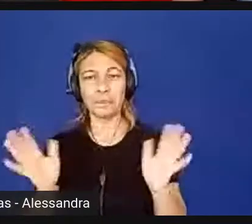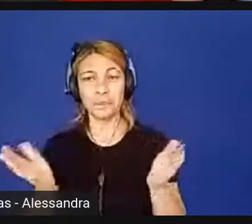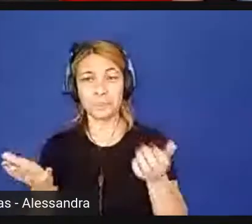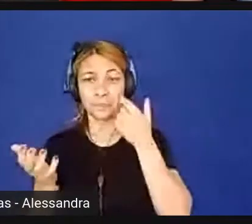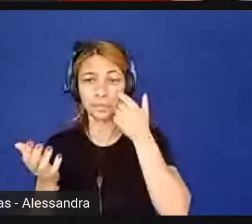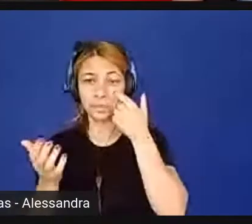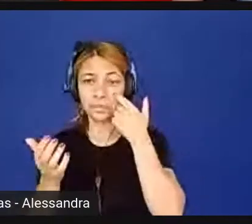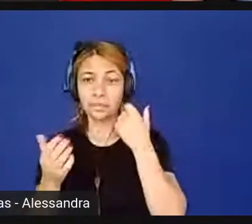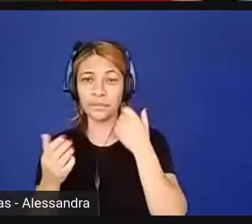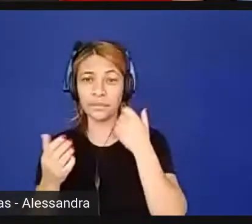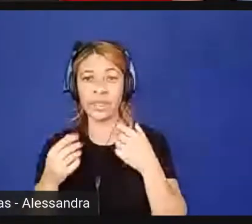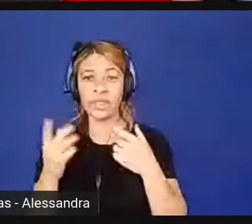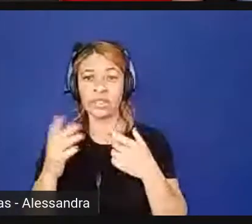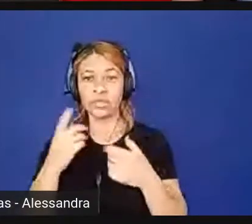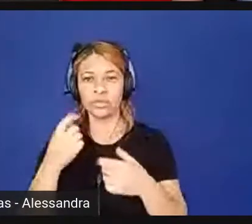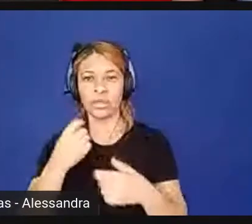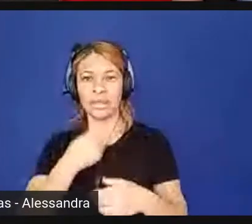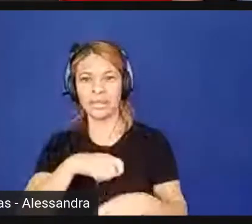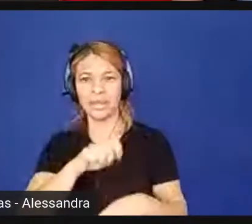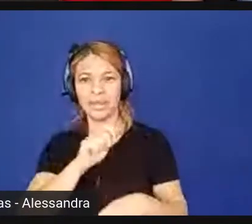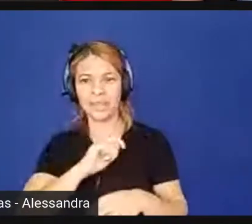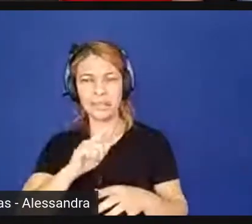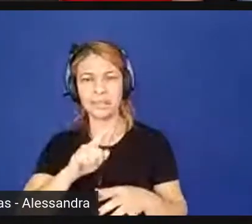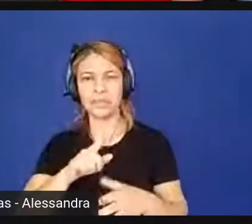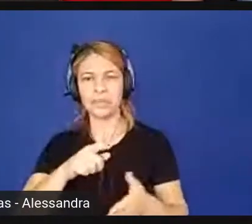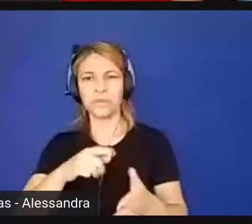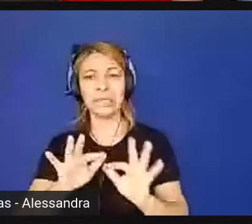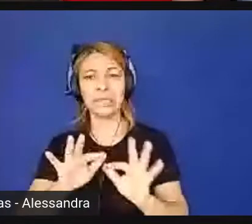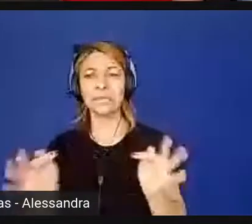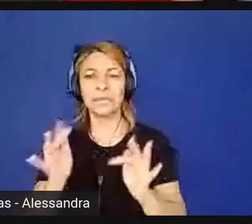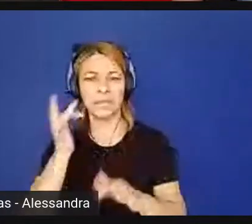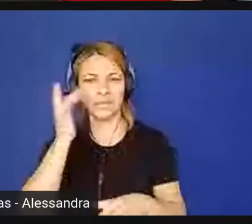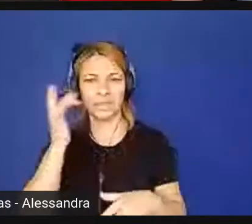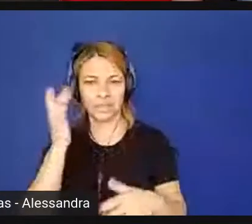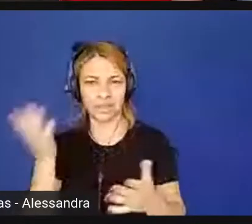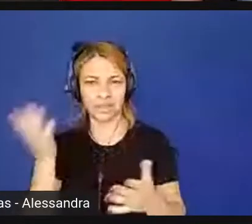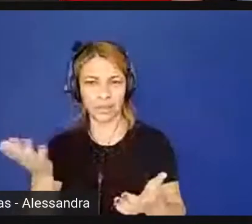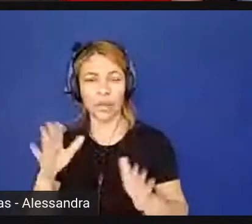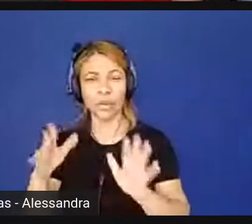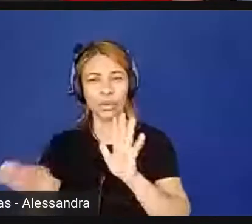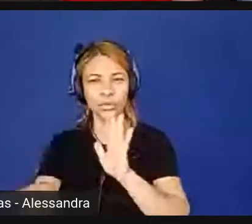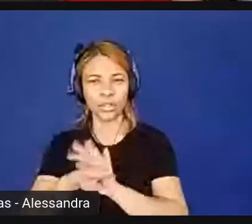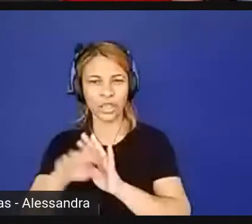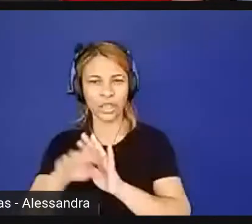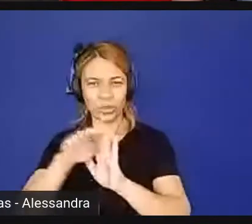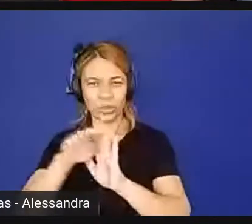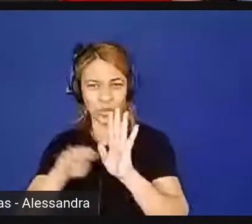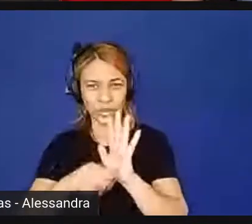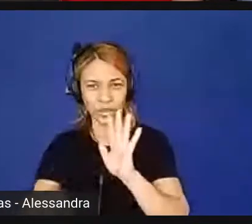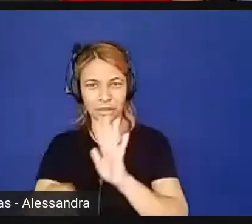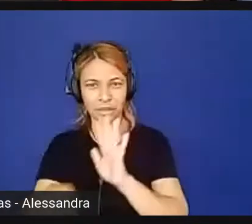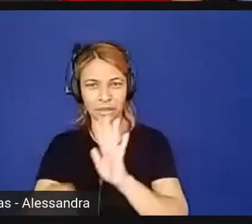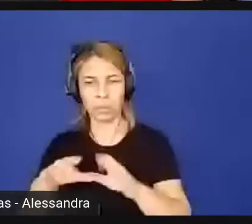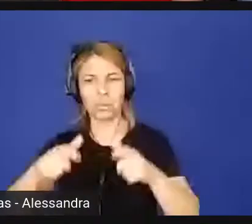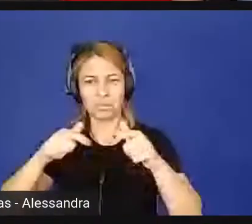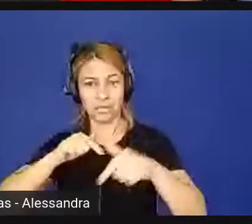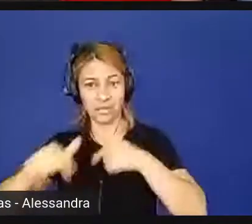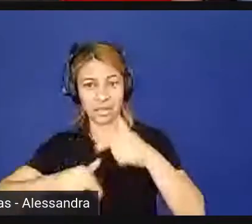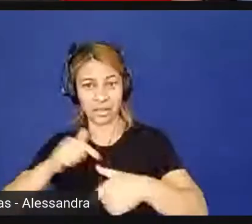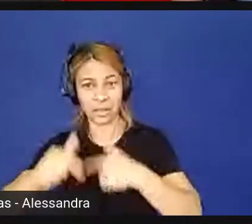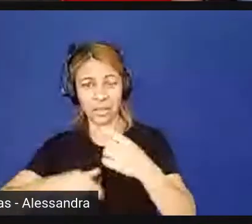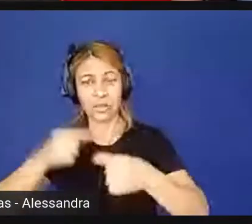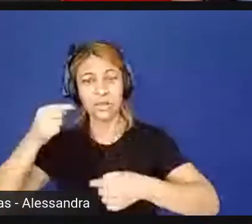a delegação presidente privada meramente como facilitador. Quando chega um projeto na minha assessoria que discute